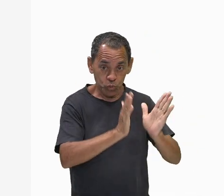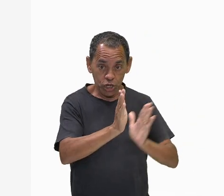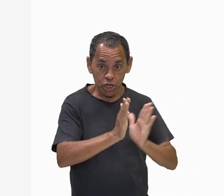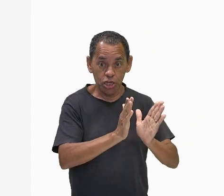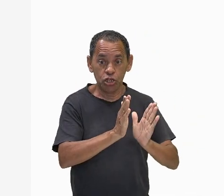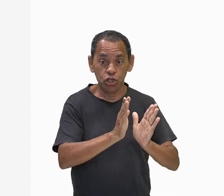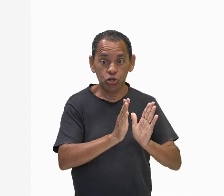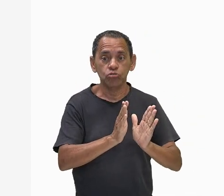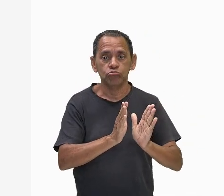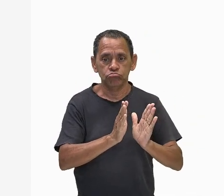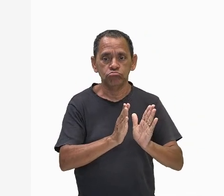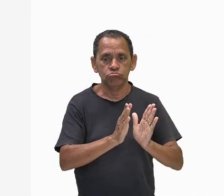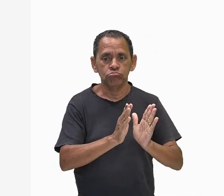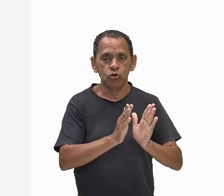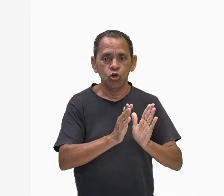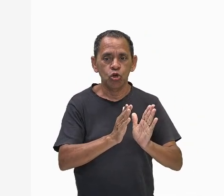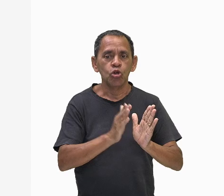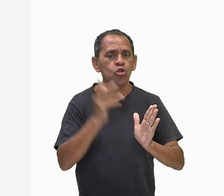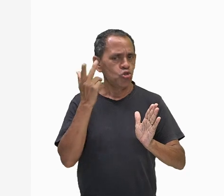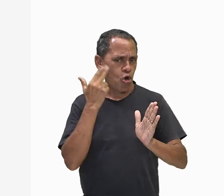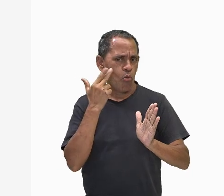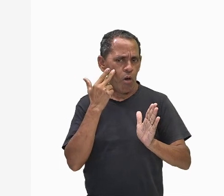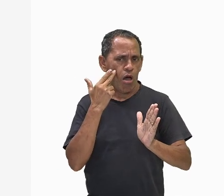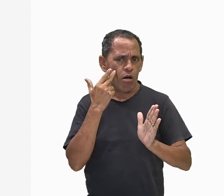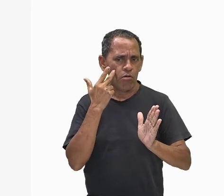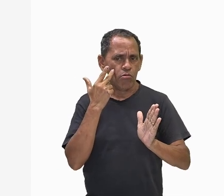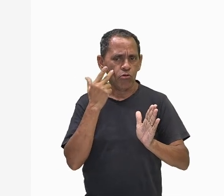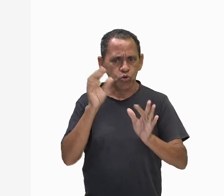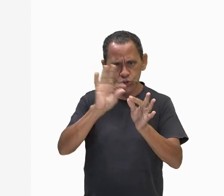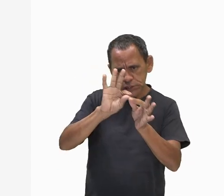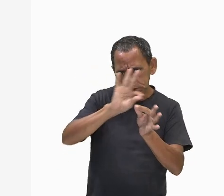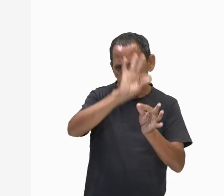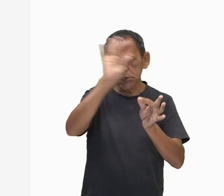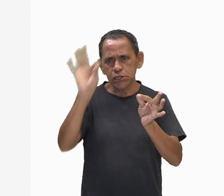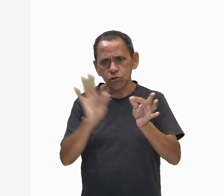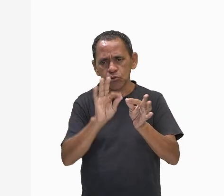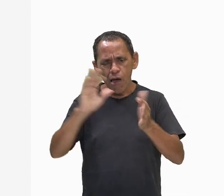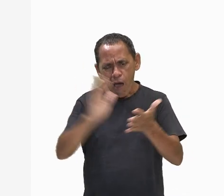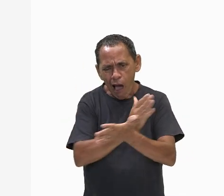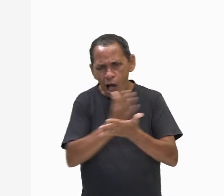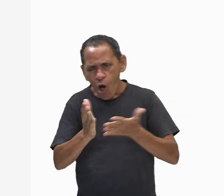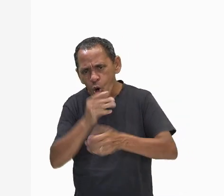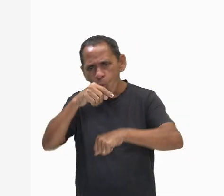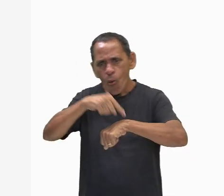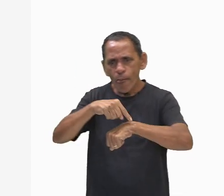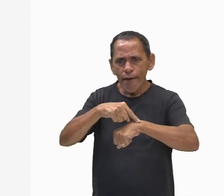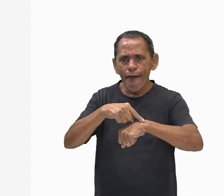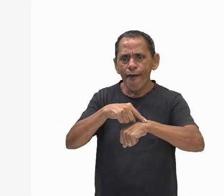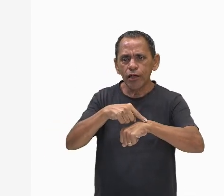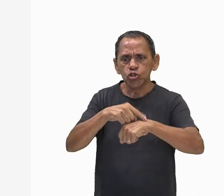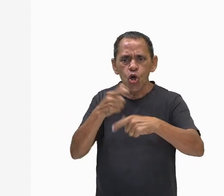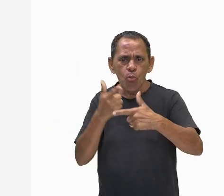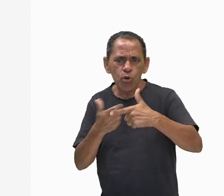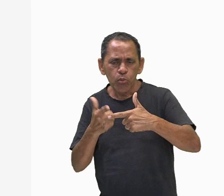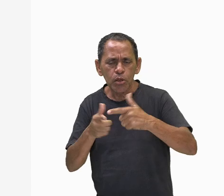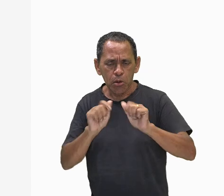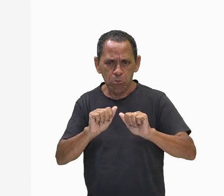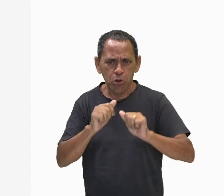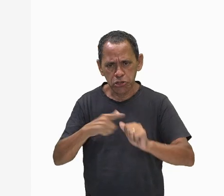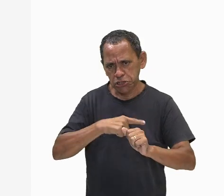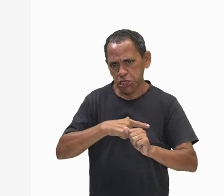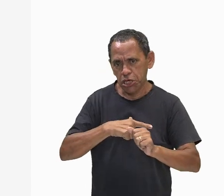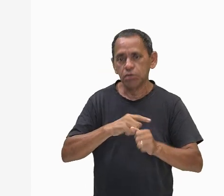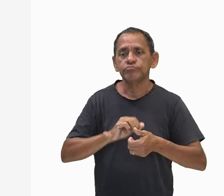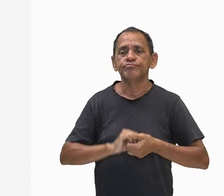você é uma pessoa que tem um período constante de ciclo e que em algum momento ele não está funcionando,